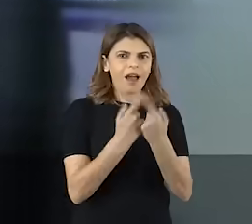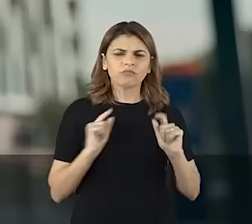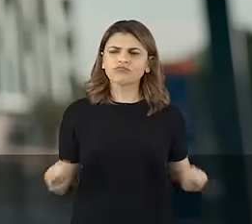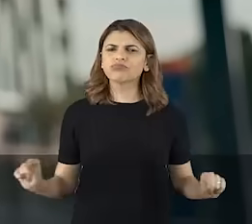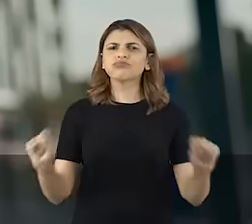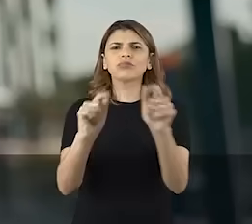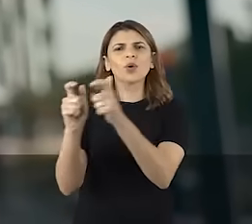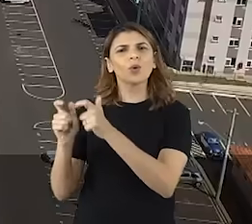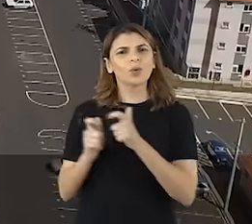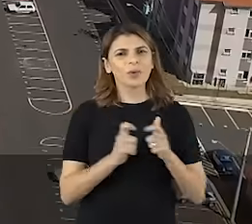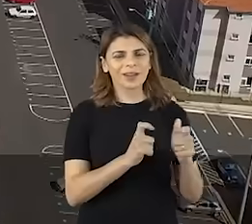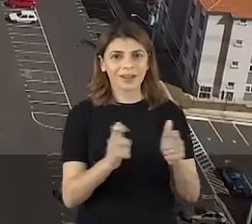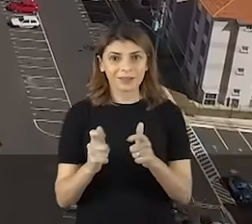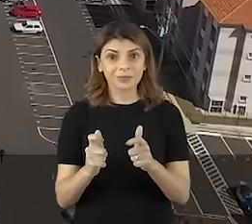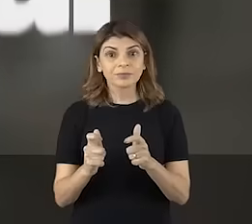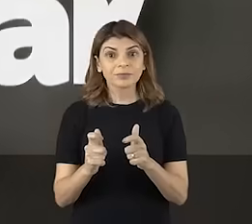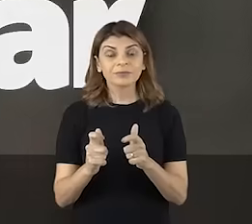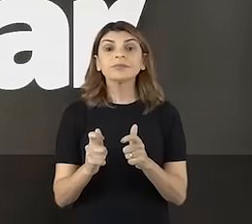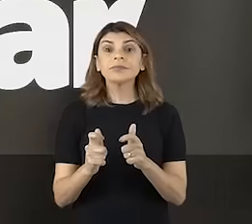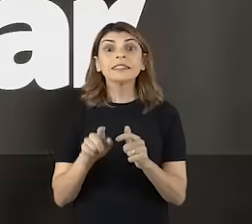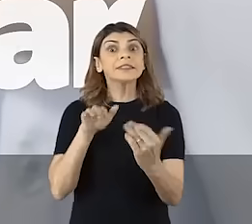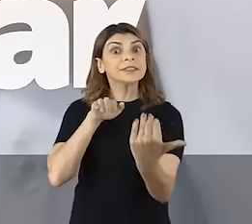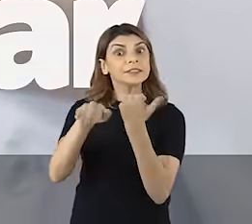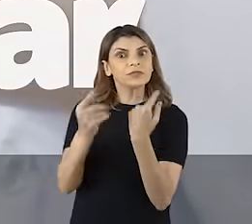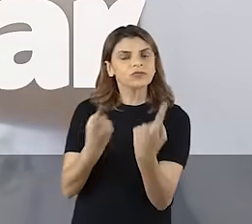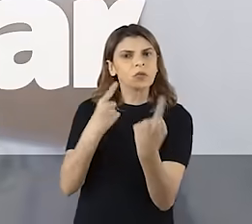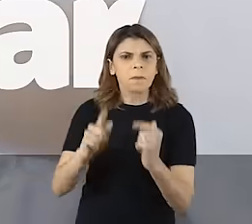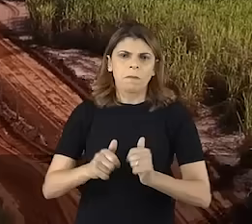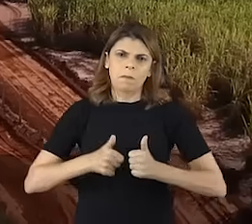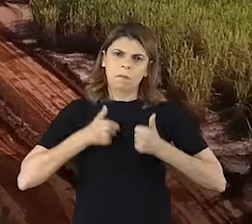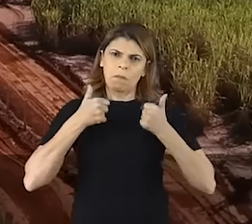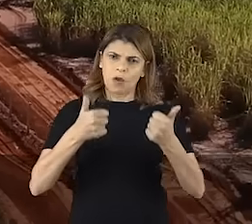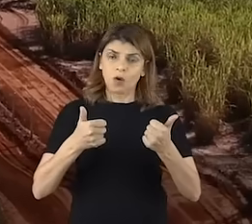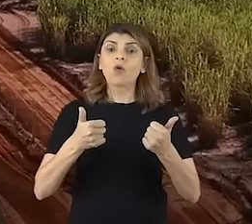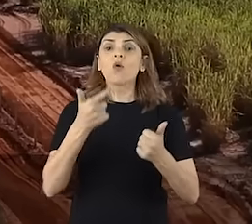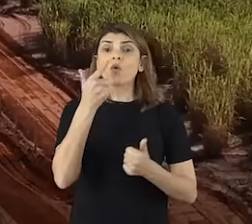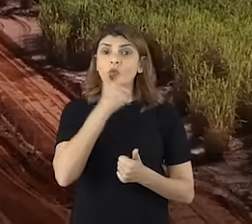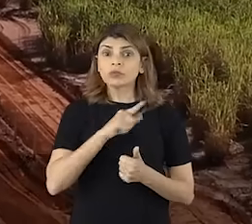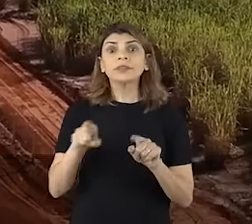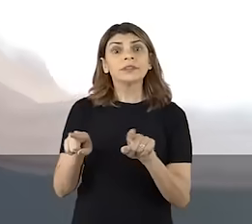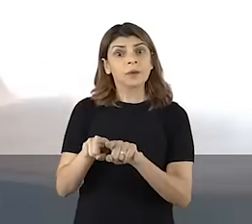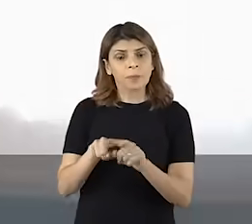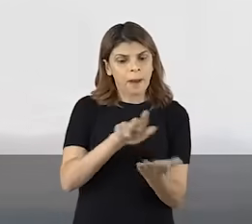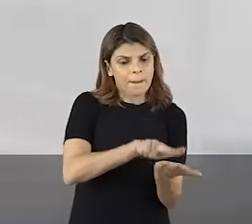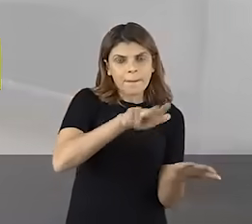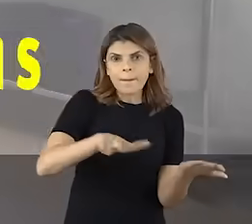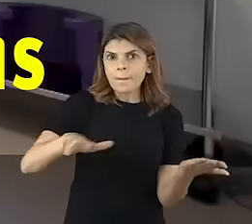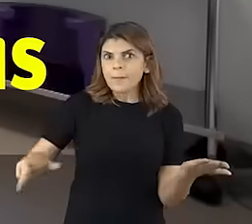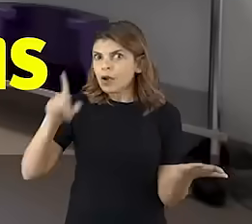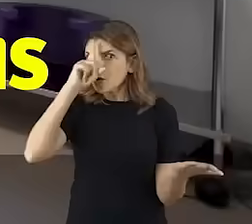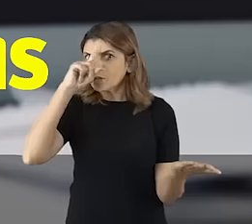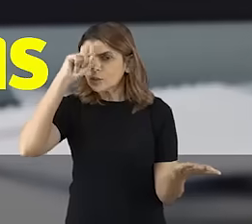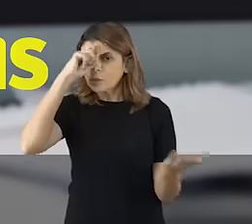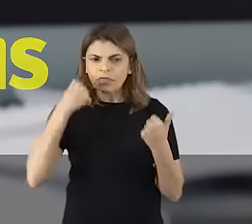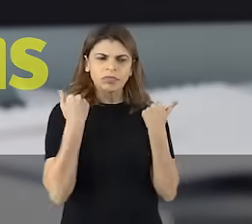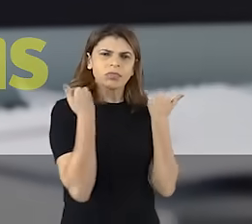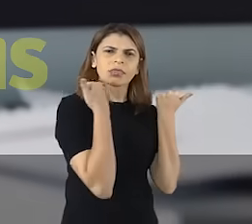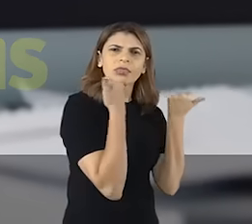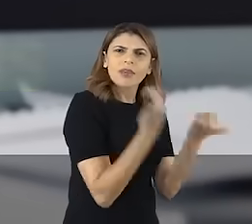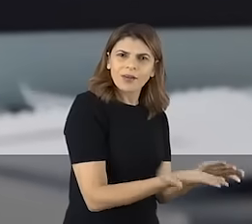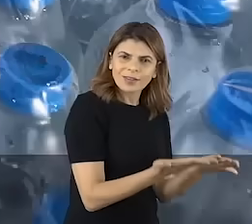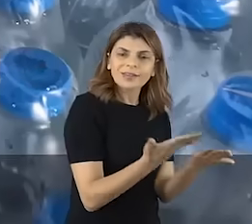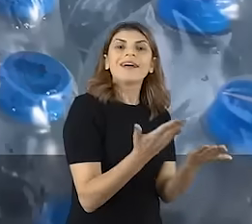O trabalho da Alesc está em todo lugar. Está na melhoria das estradas, em mais leitos de hospitais,